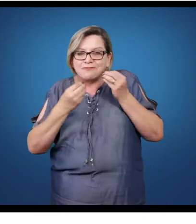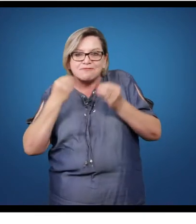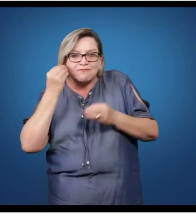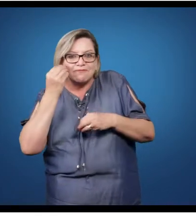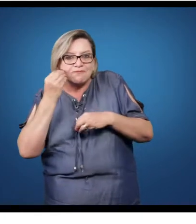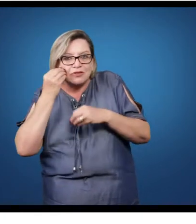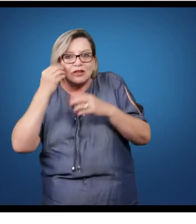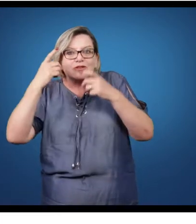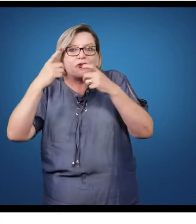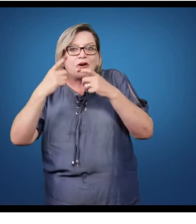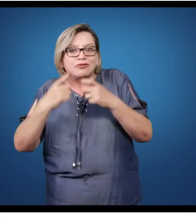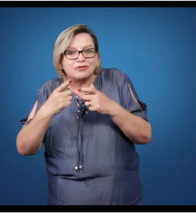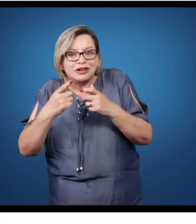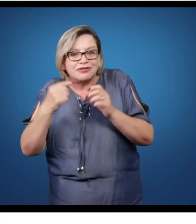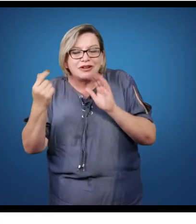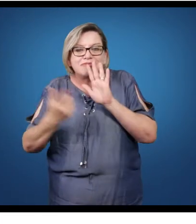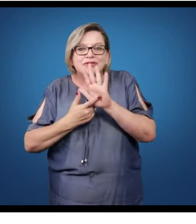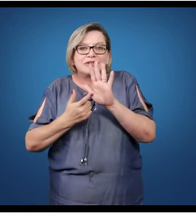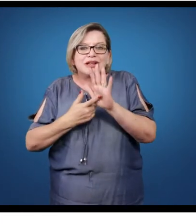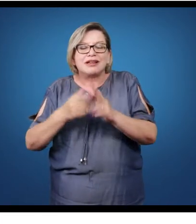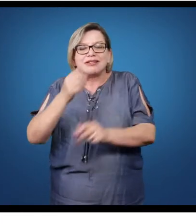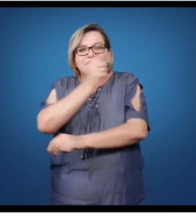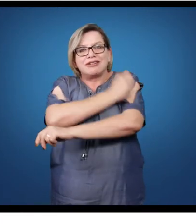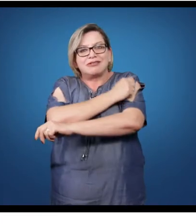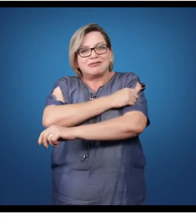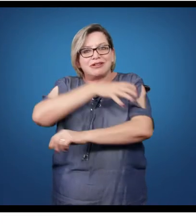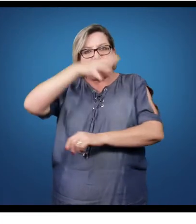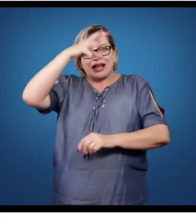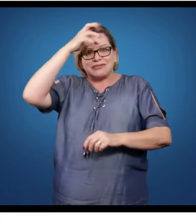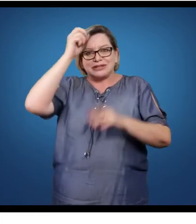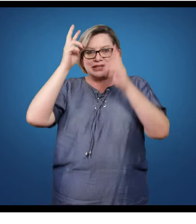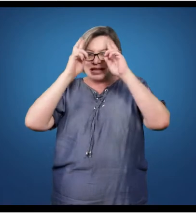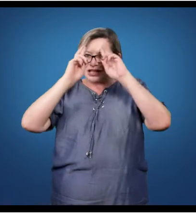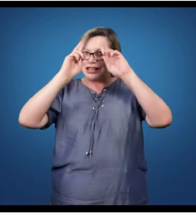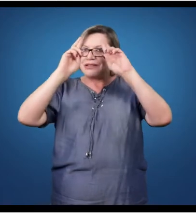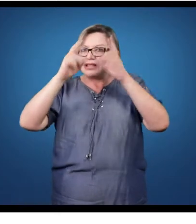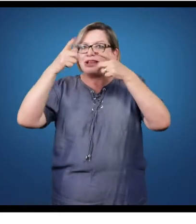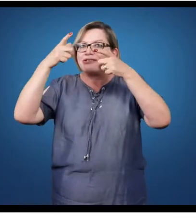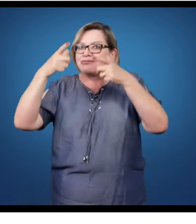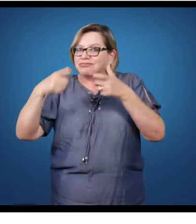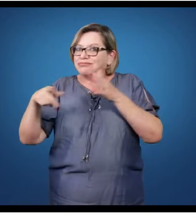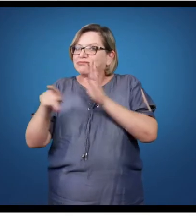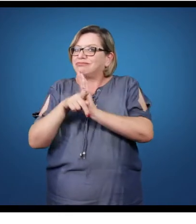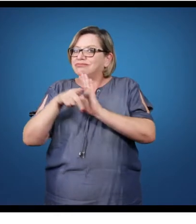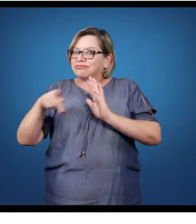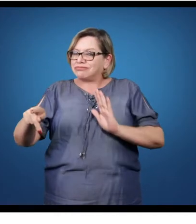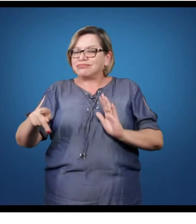vai estabelecer aqui com que o aluno aprenda a respeitar o limite do quadro